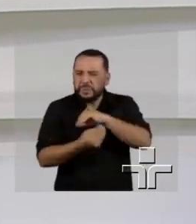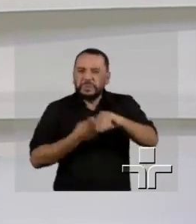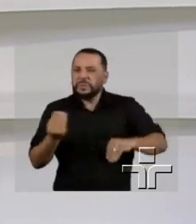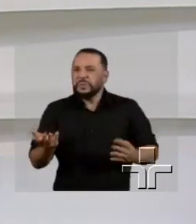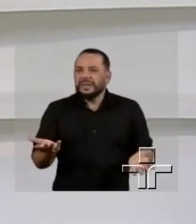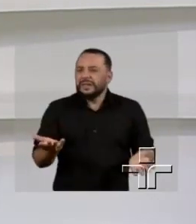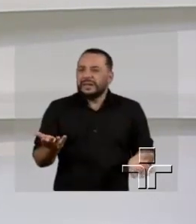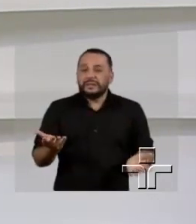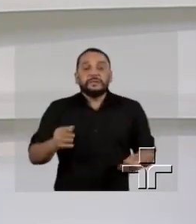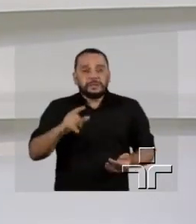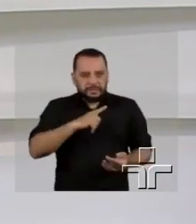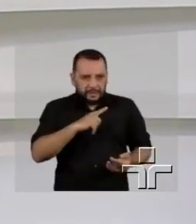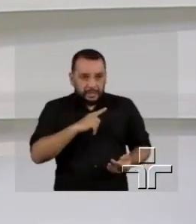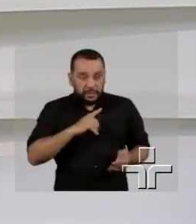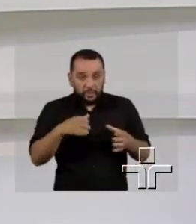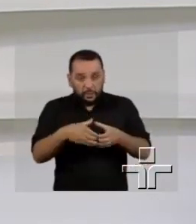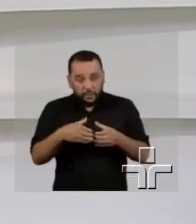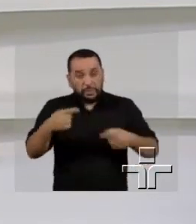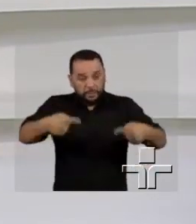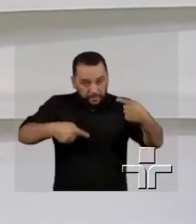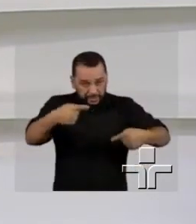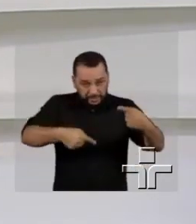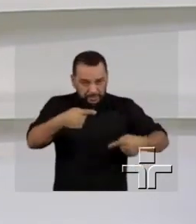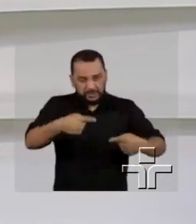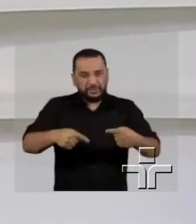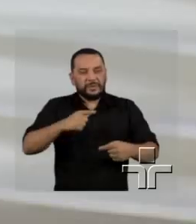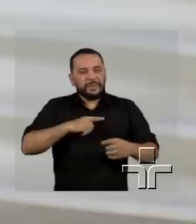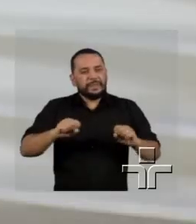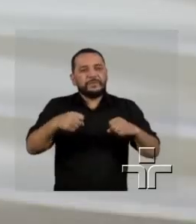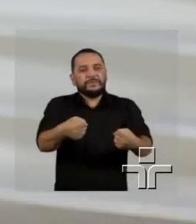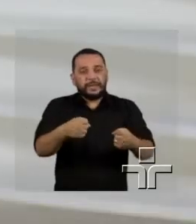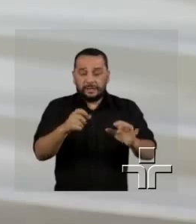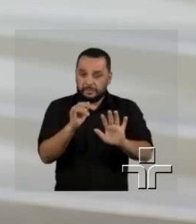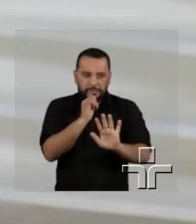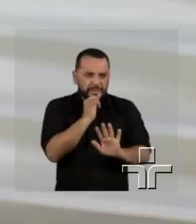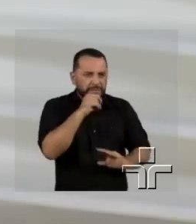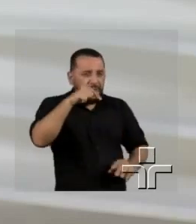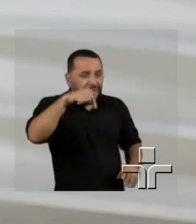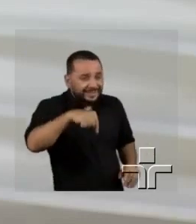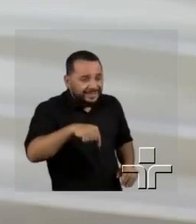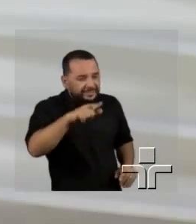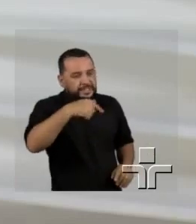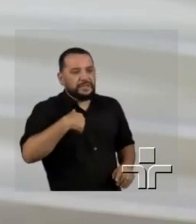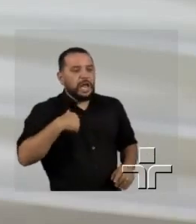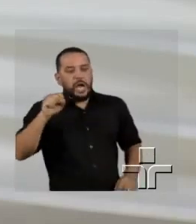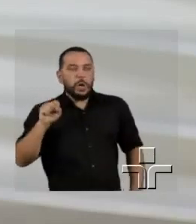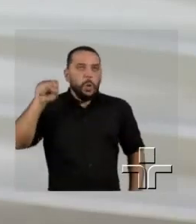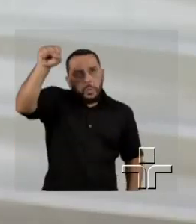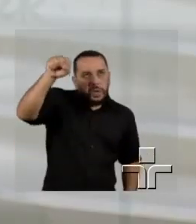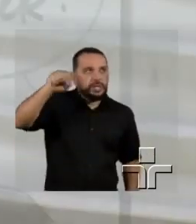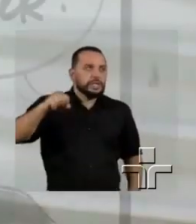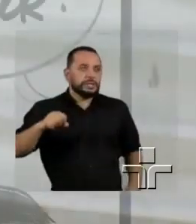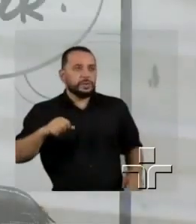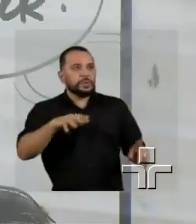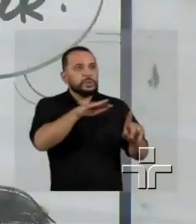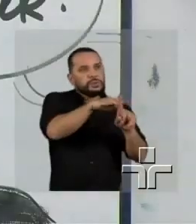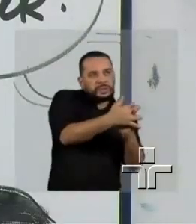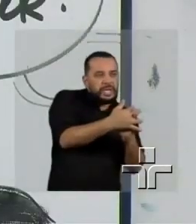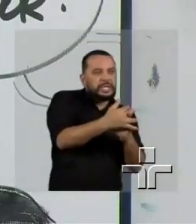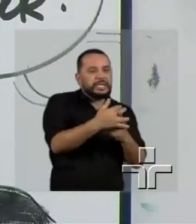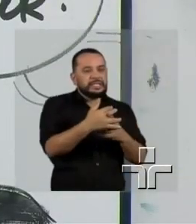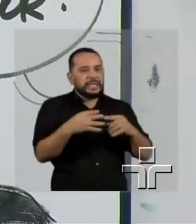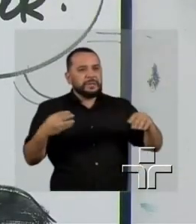pessoas mais novas, você pode colocar num novo sistema de mercado, que eles aprendem inglês em 1 ano e meio. Eles